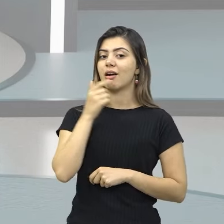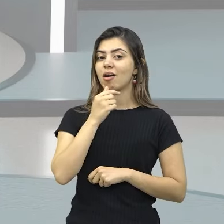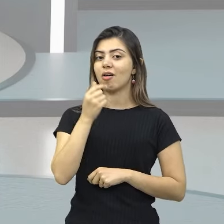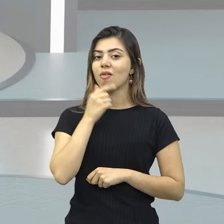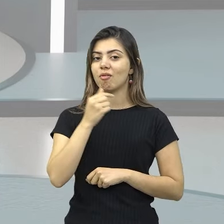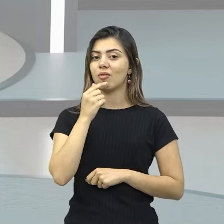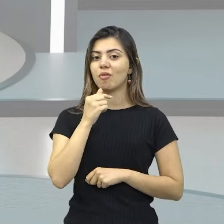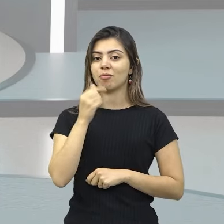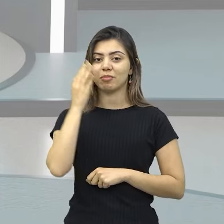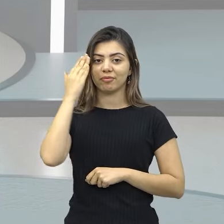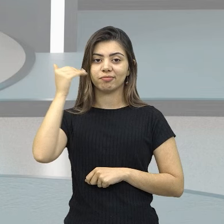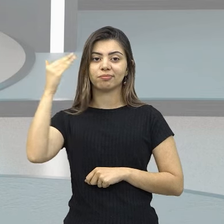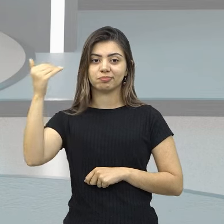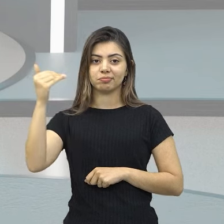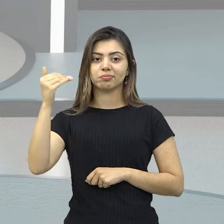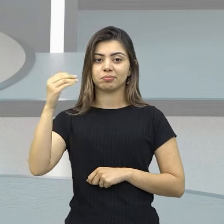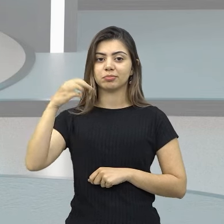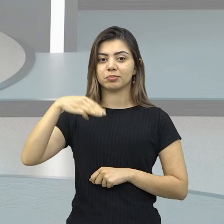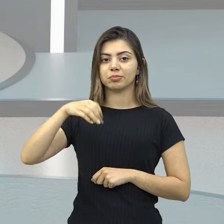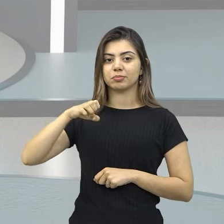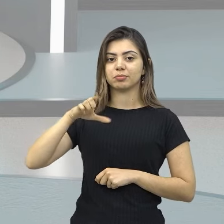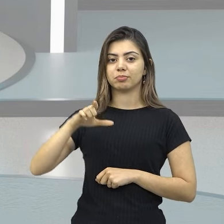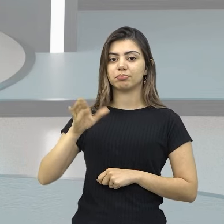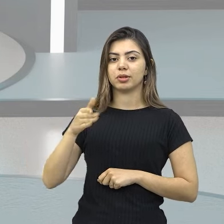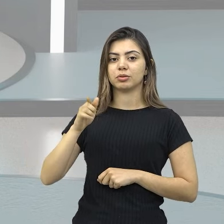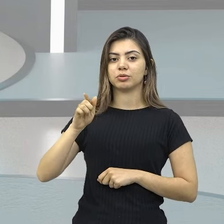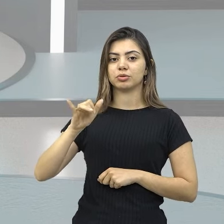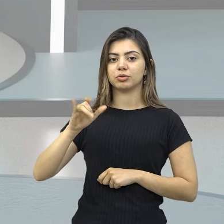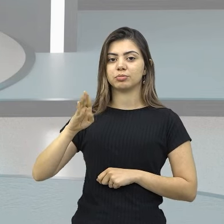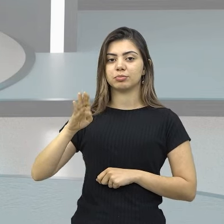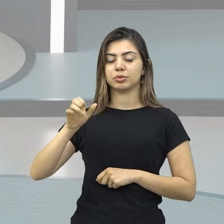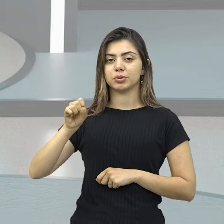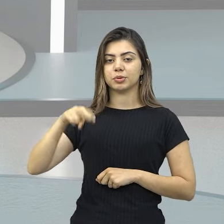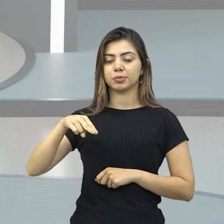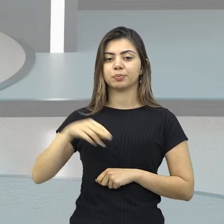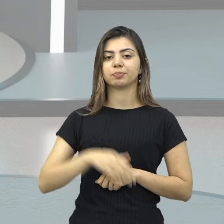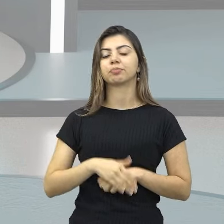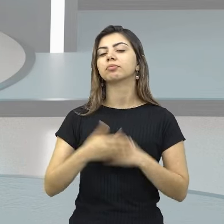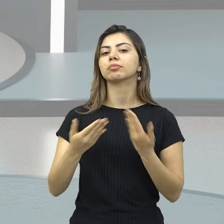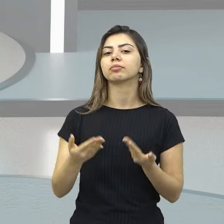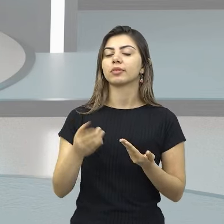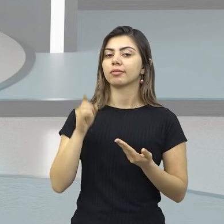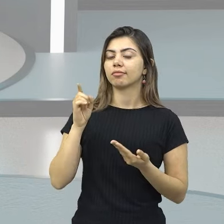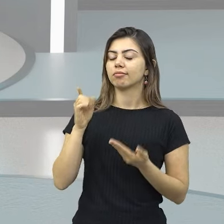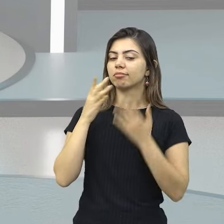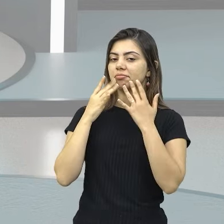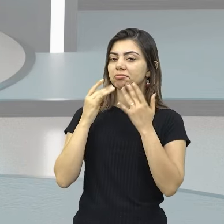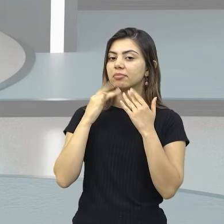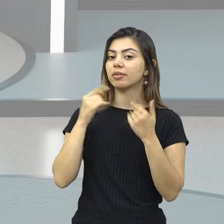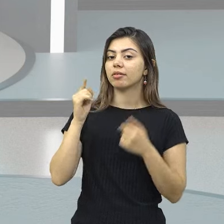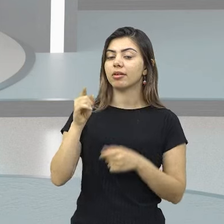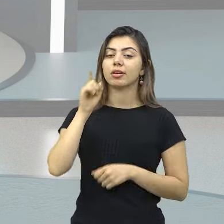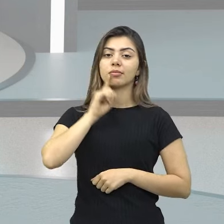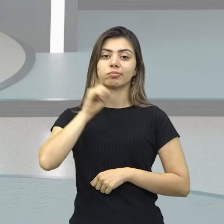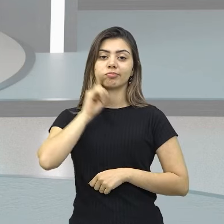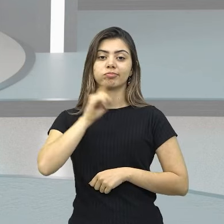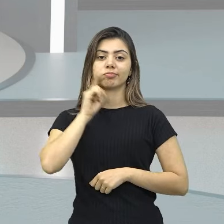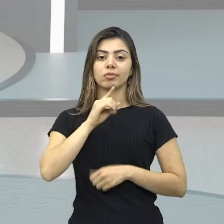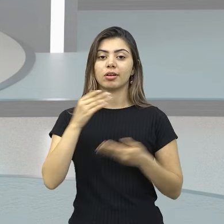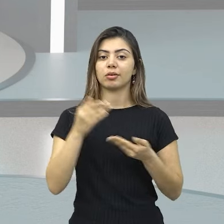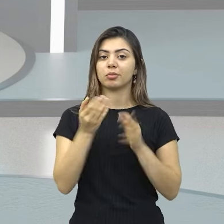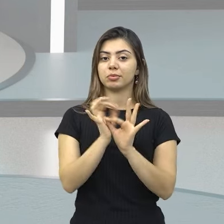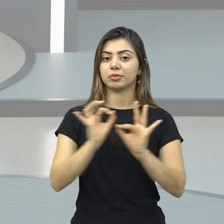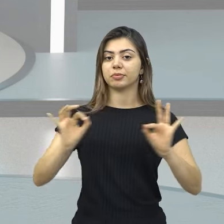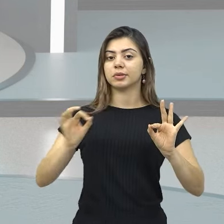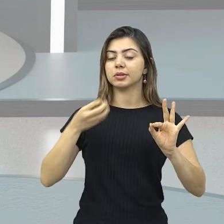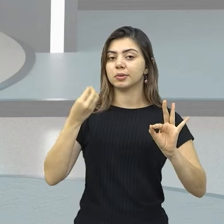e director, ele é ator e diretor também. Olha só, tem uma imagem aqui da bandeira dos Estados Unidos, vamos ver aqui a nossa WH word que a gente